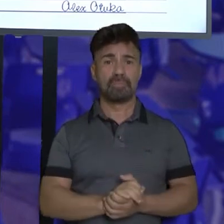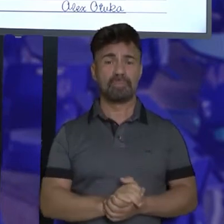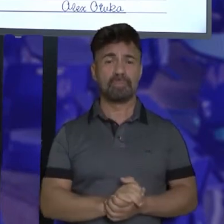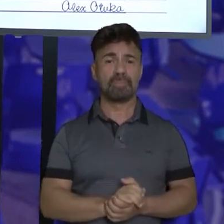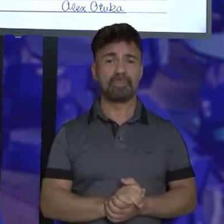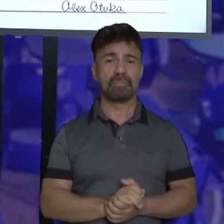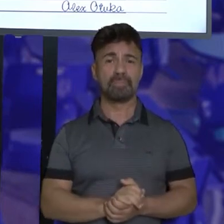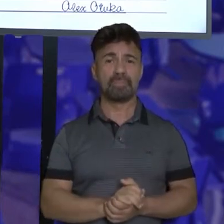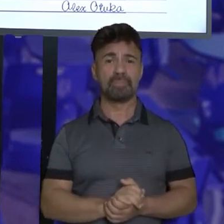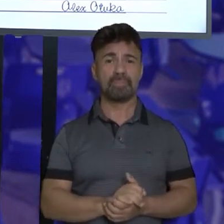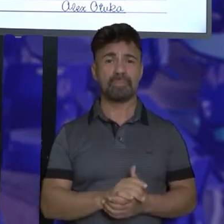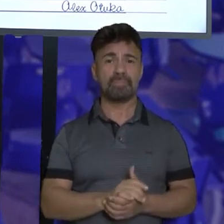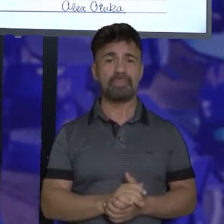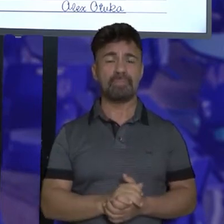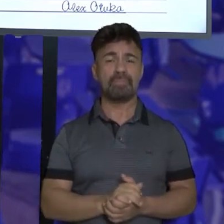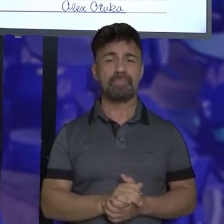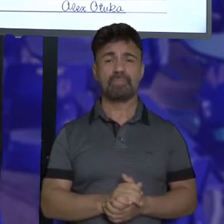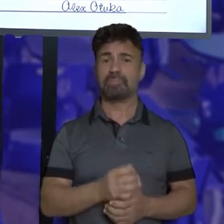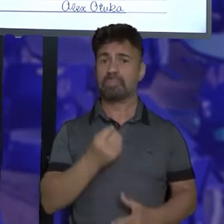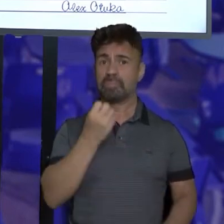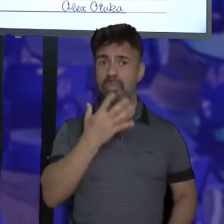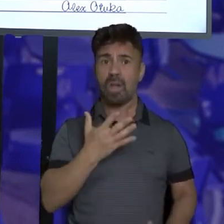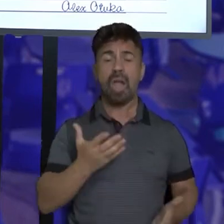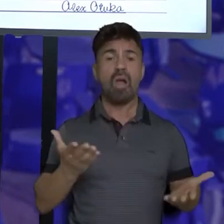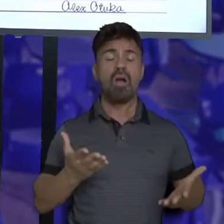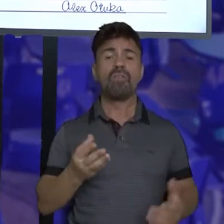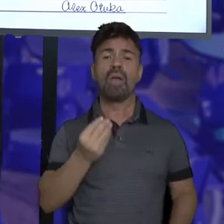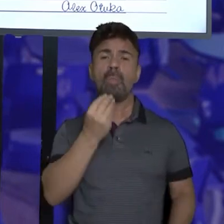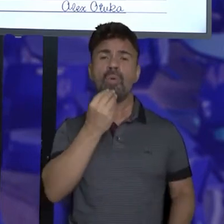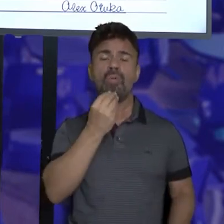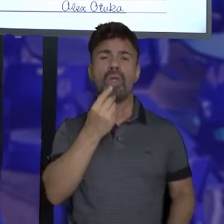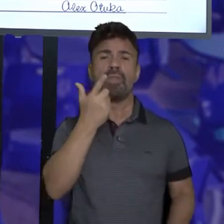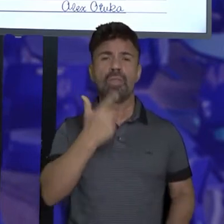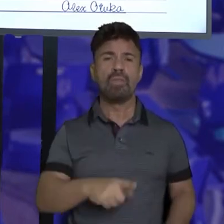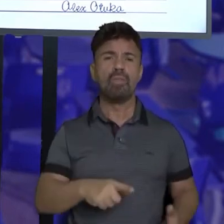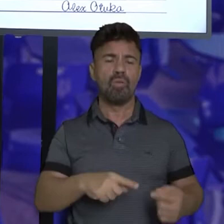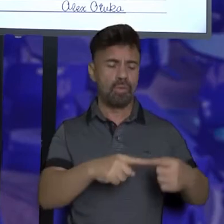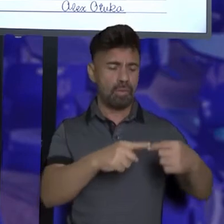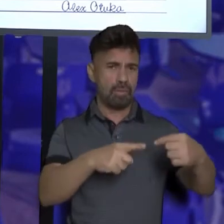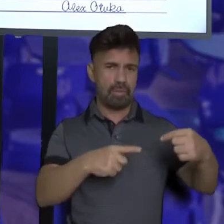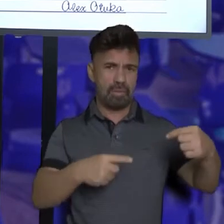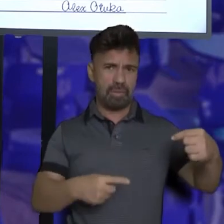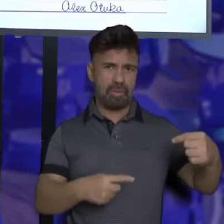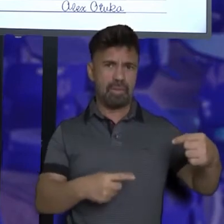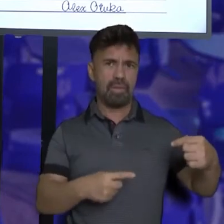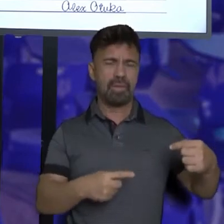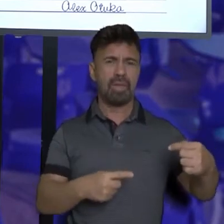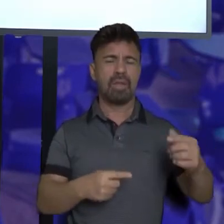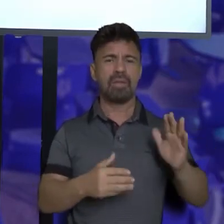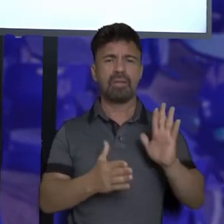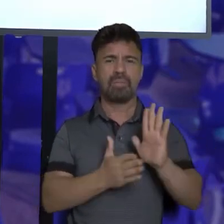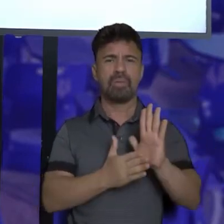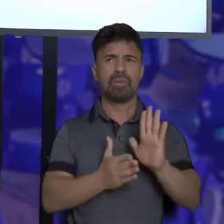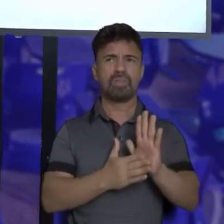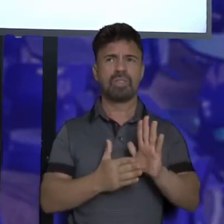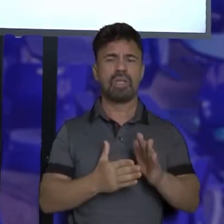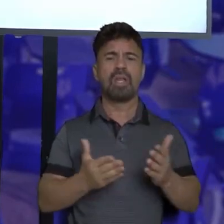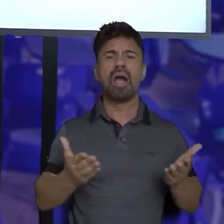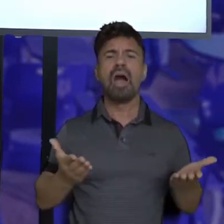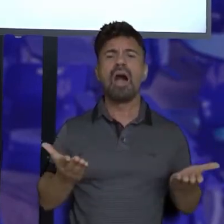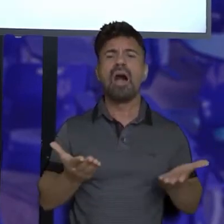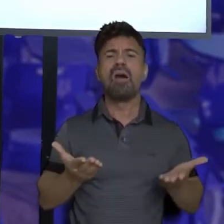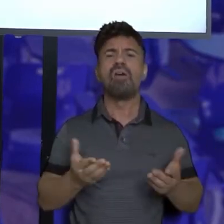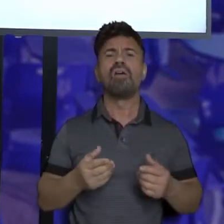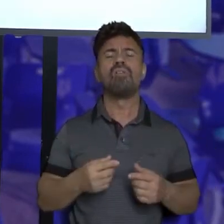da tecnologia. Bom, você vai ter a oportunidade de rever depois em sua apostila esse projeto. Mas vamos